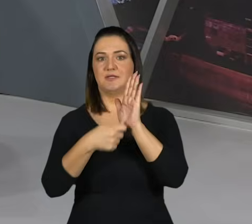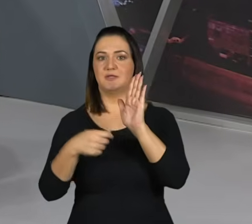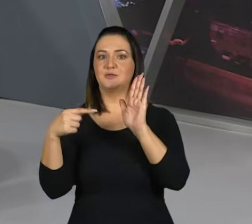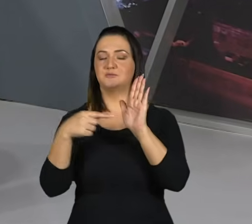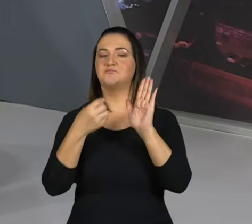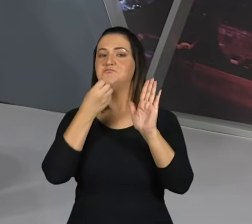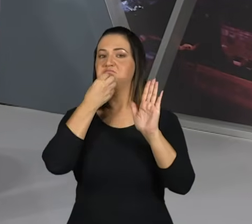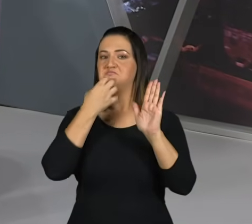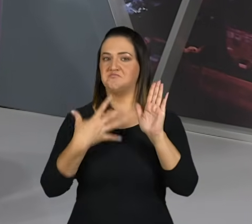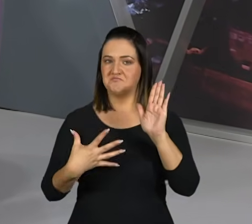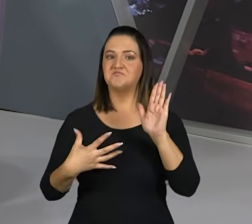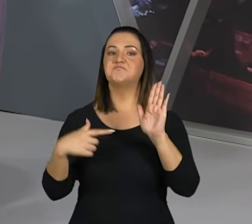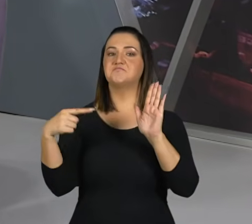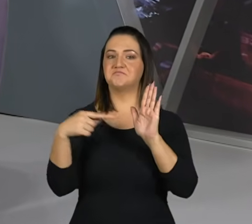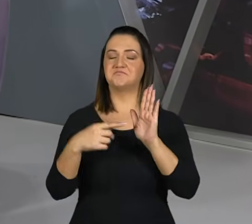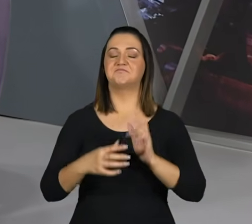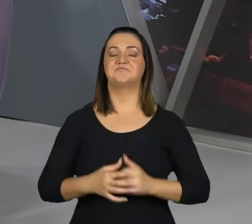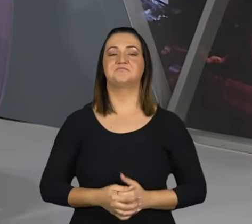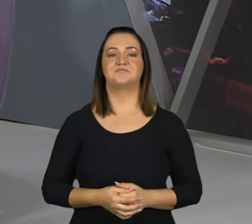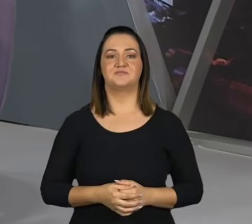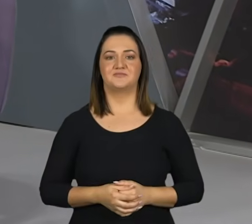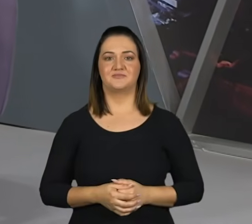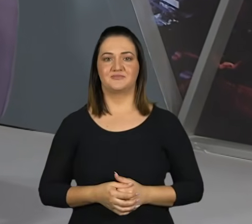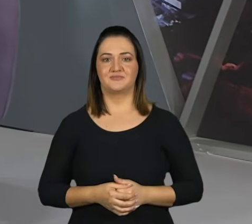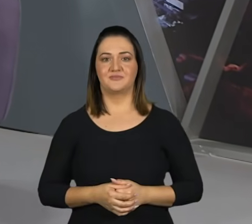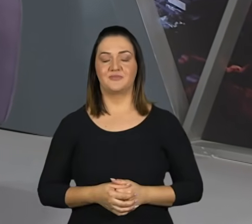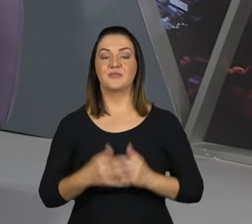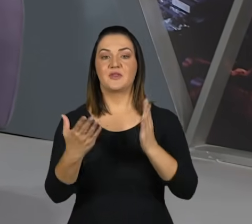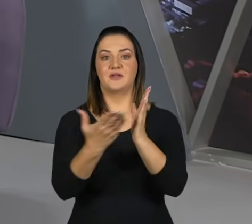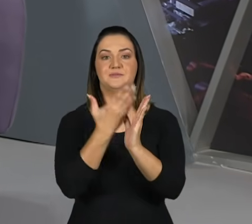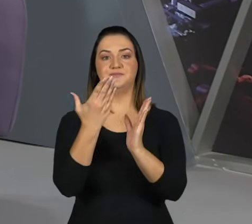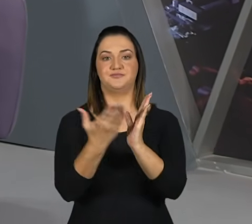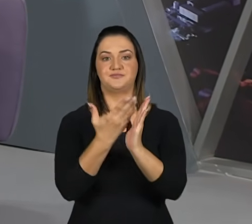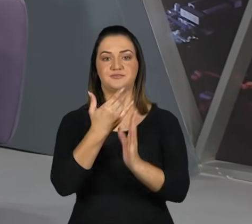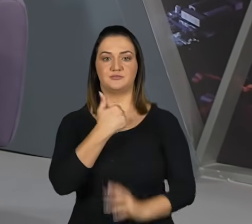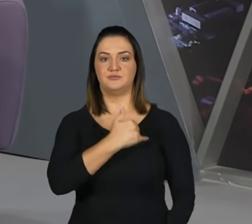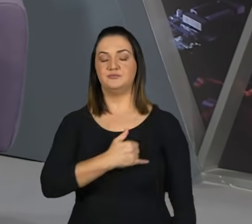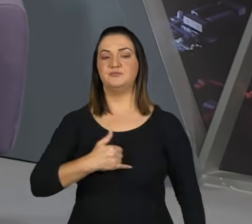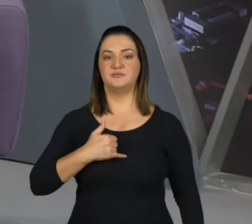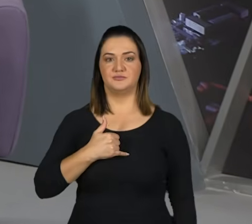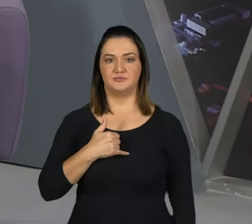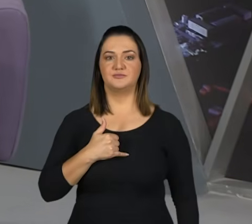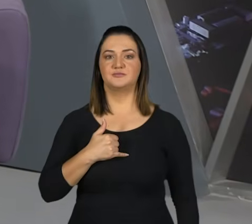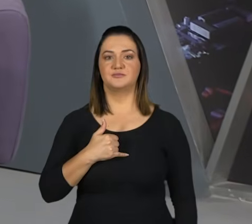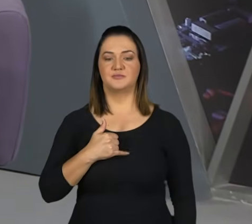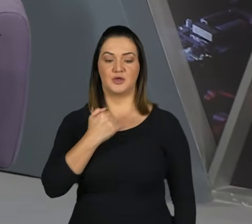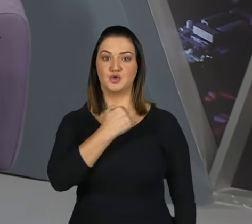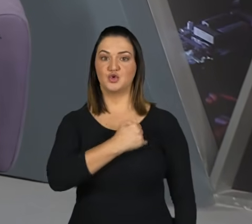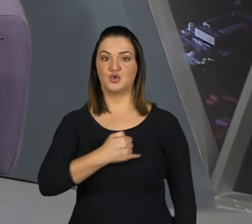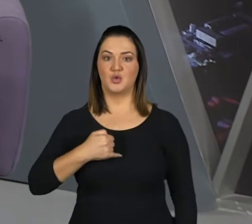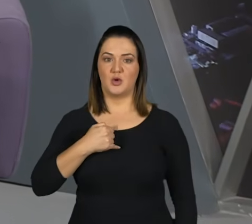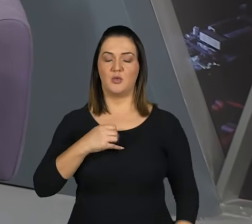texto extraordinário da Palavra de Deus. Vamos lá. Abra sua Bíblia comigo em João